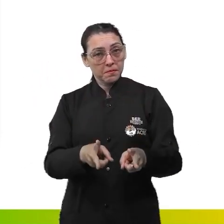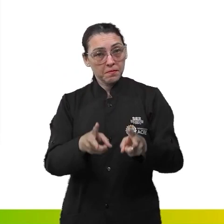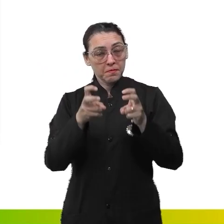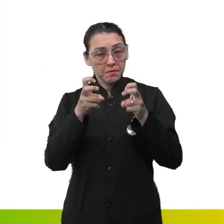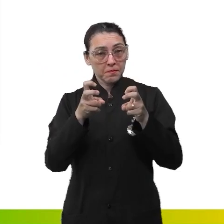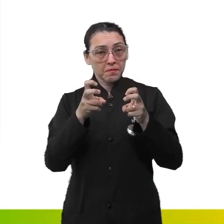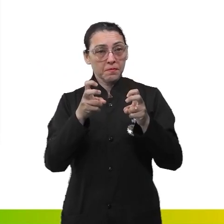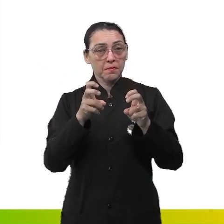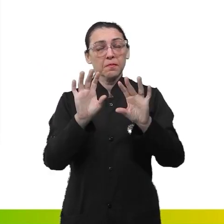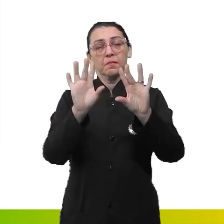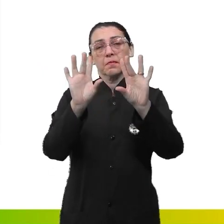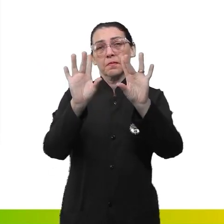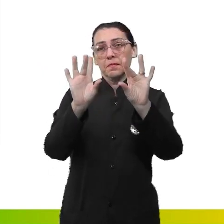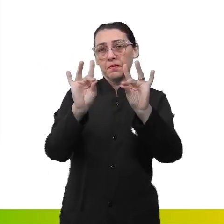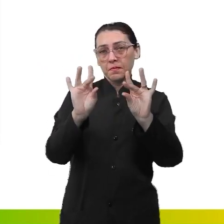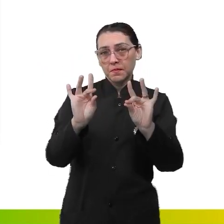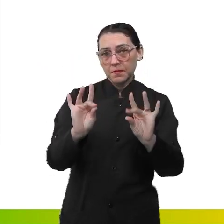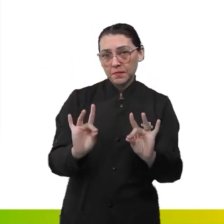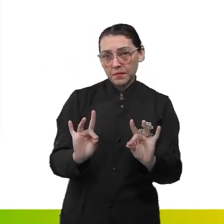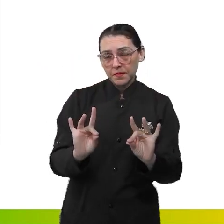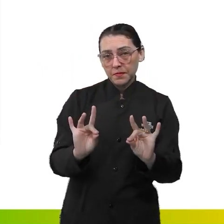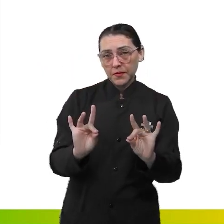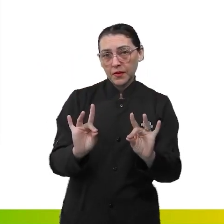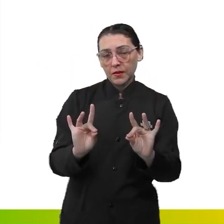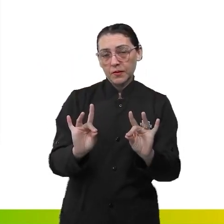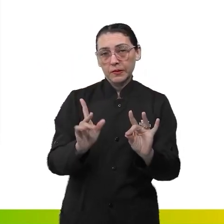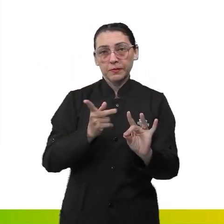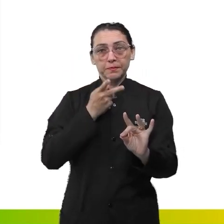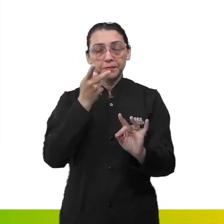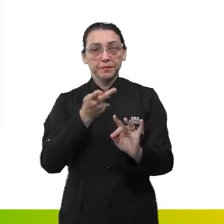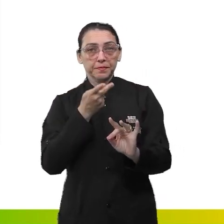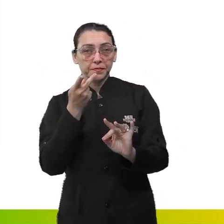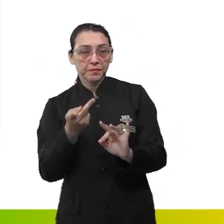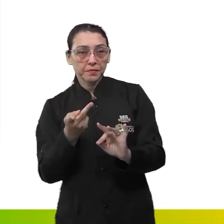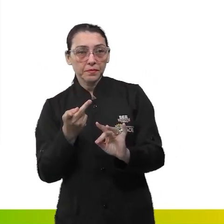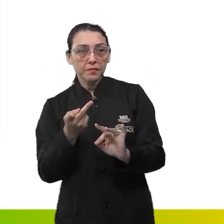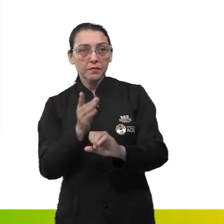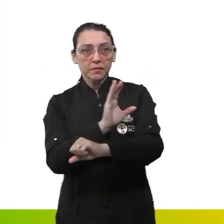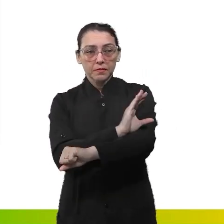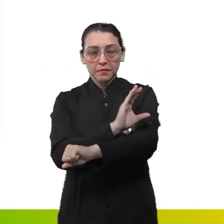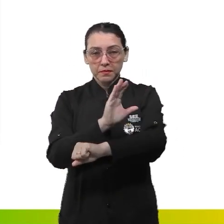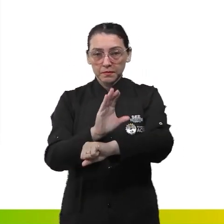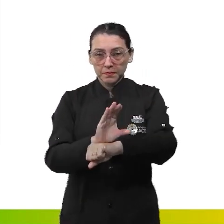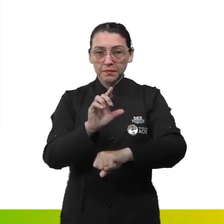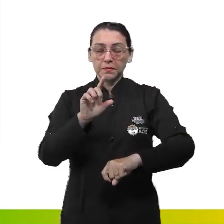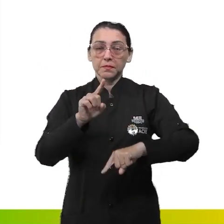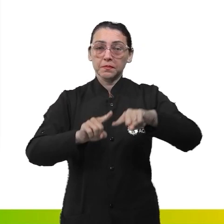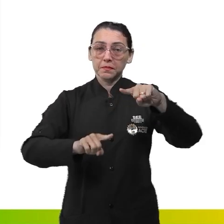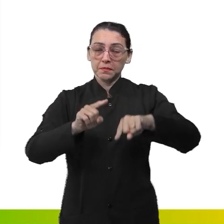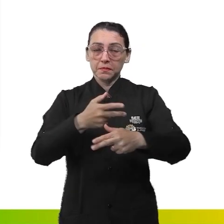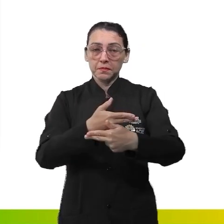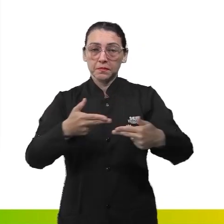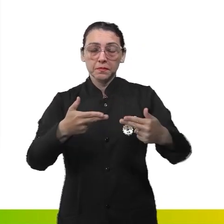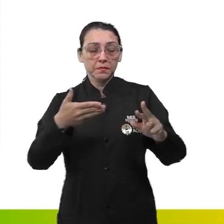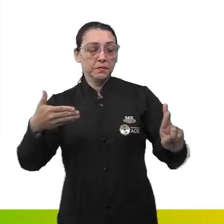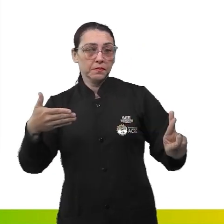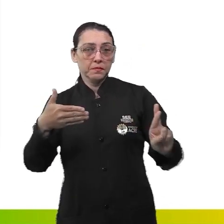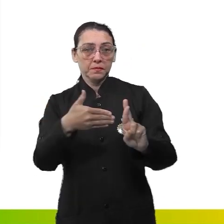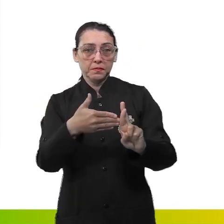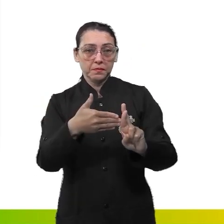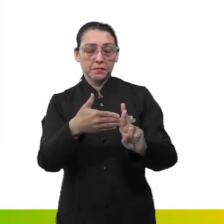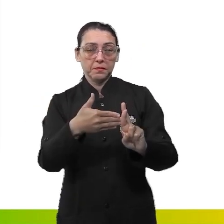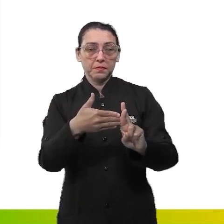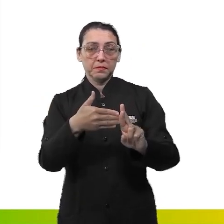uma definição que afirma que cultura material refere-se